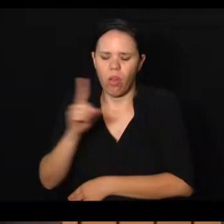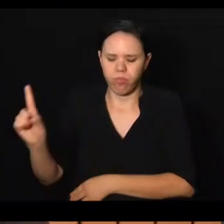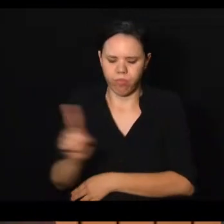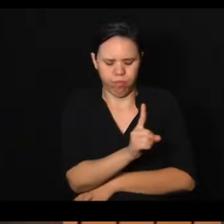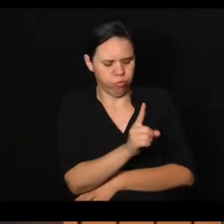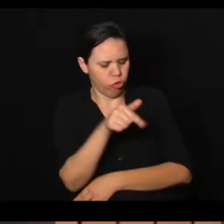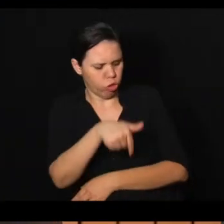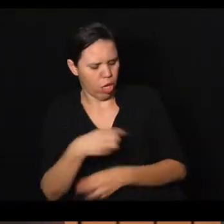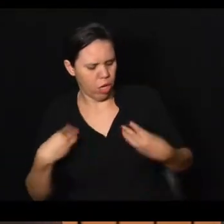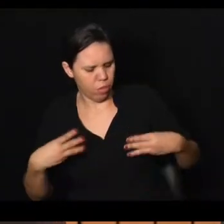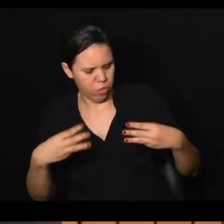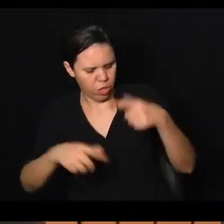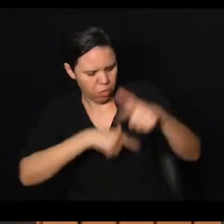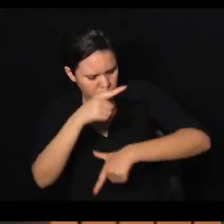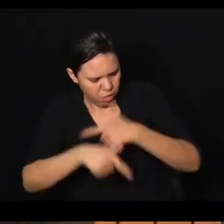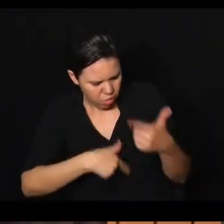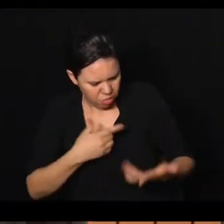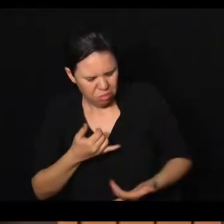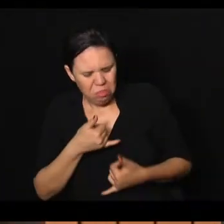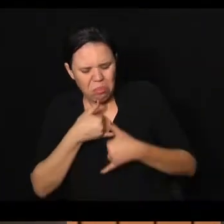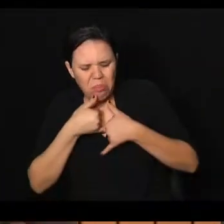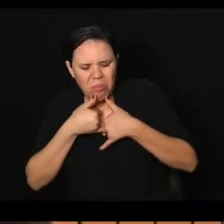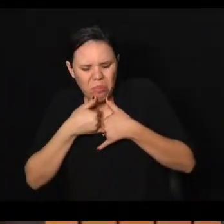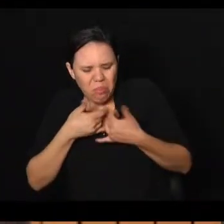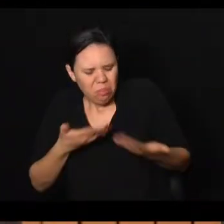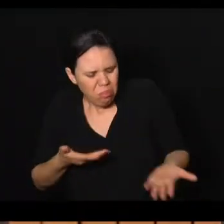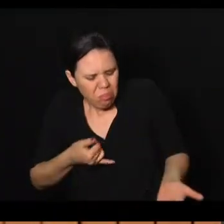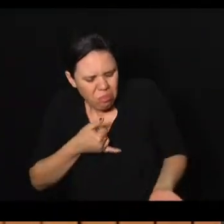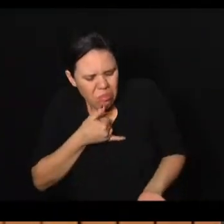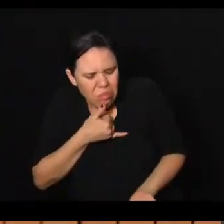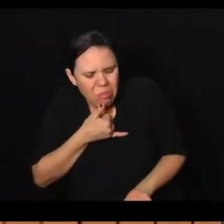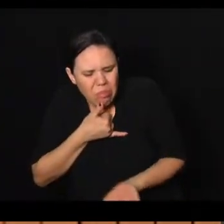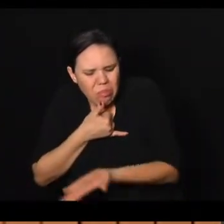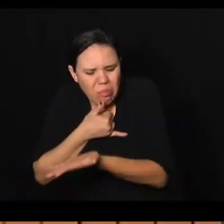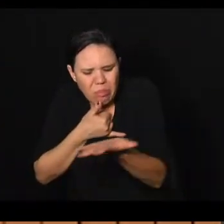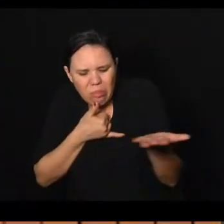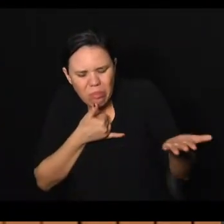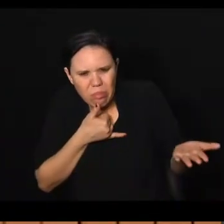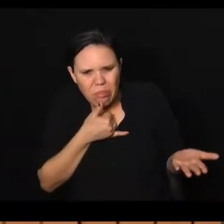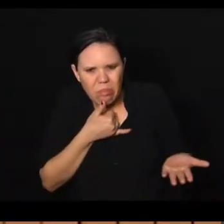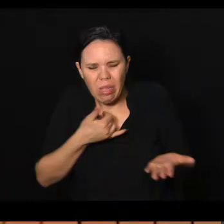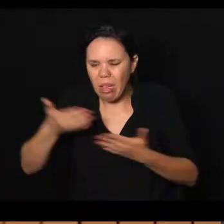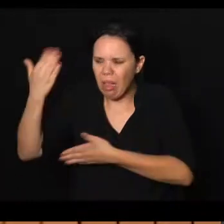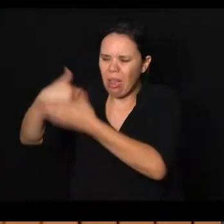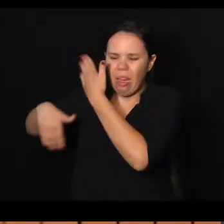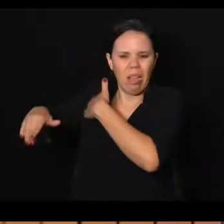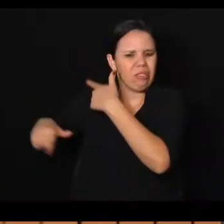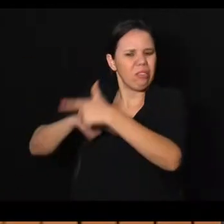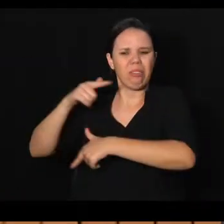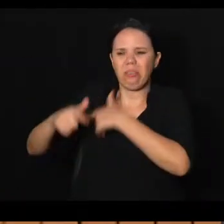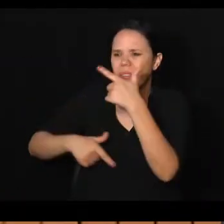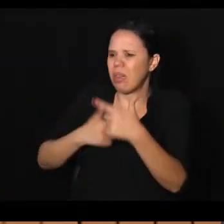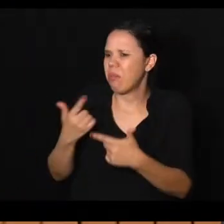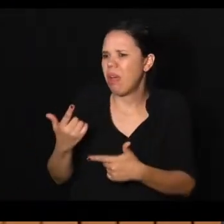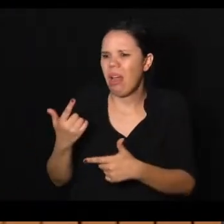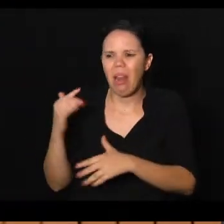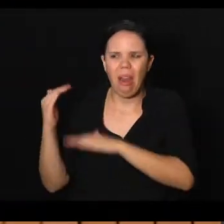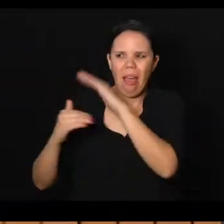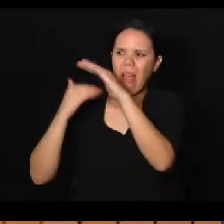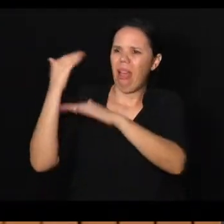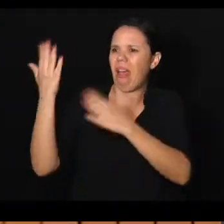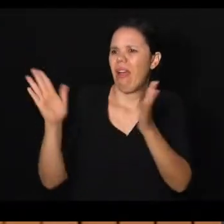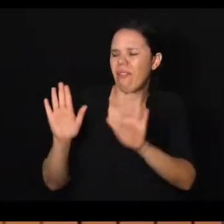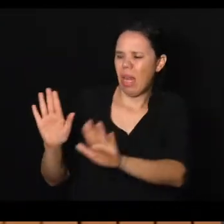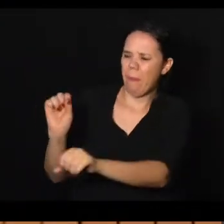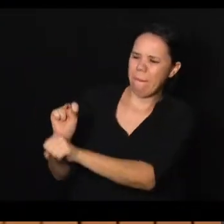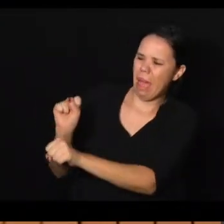ministério, nós ficamos muito tristes em descobrir que esses instrumentos não eram eficientes, que esses instrumentos